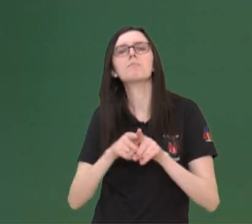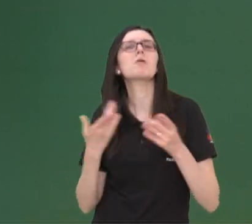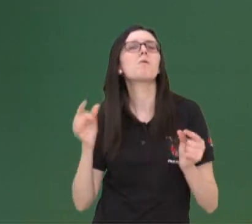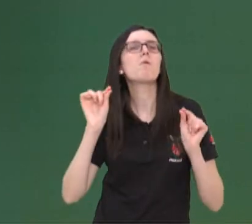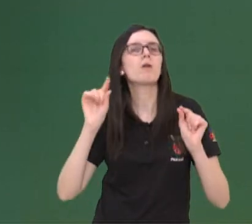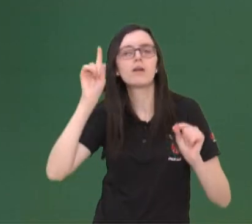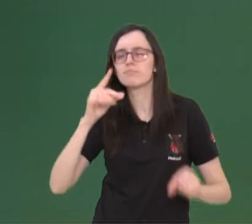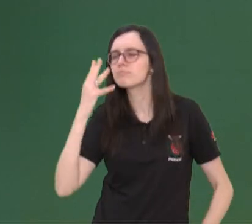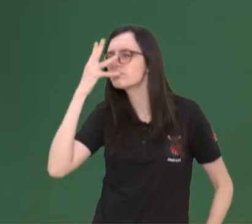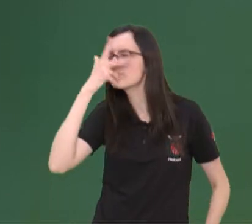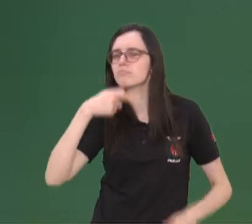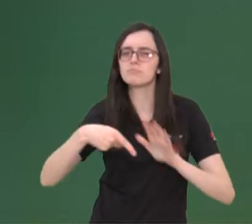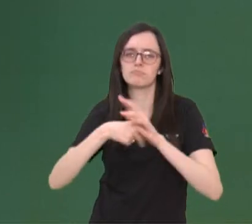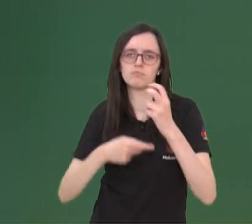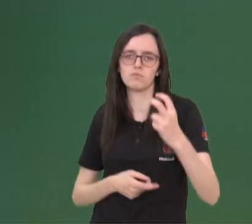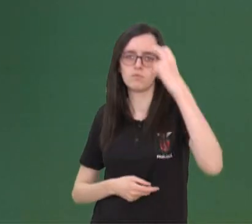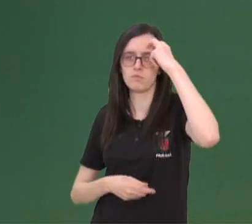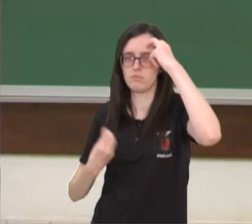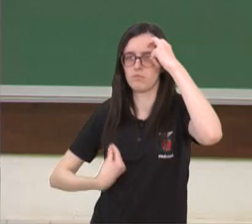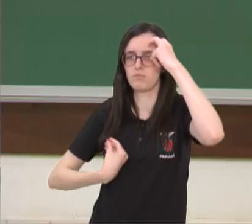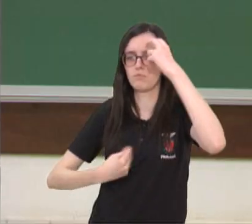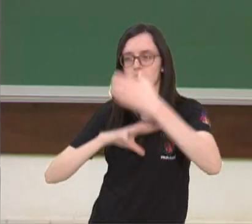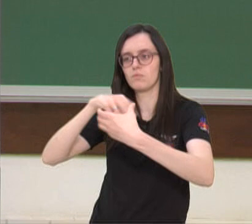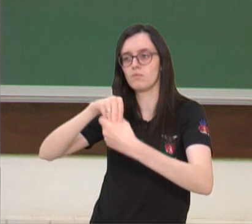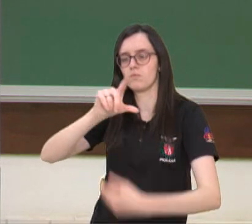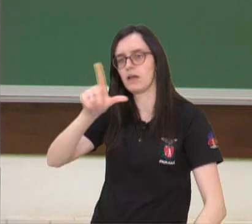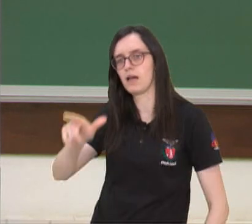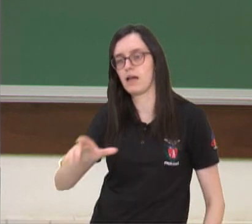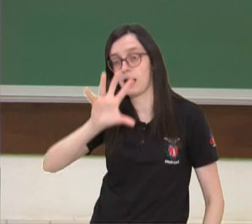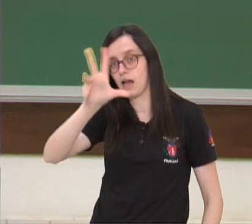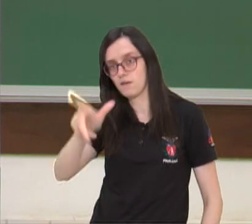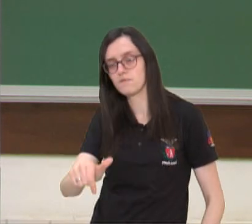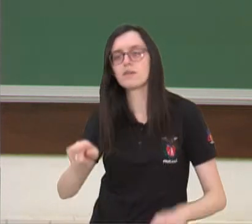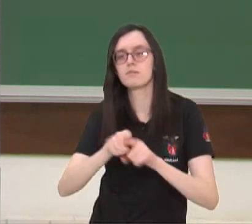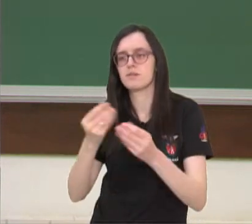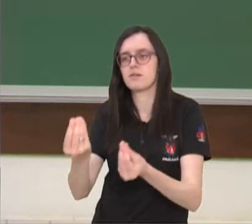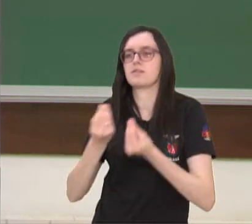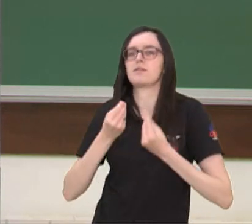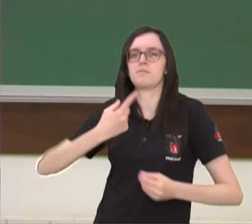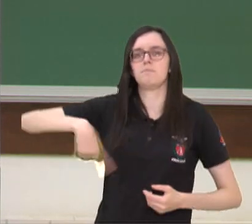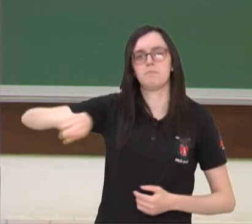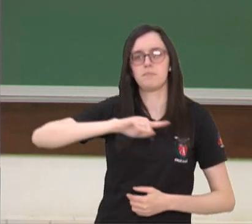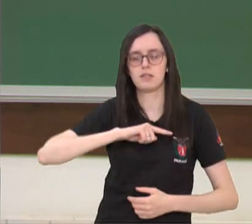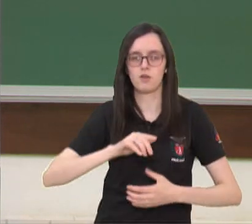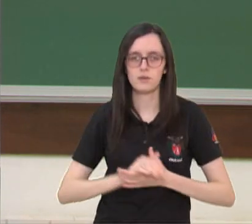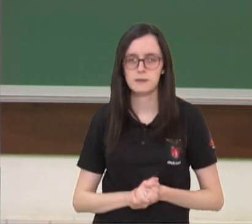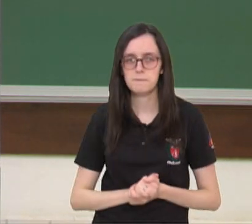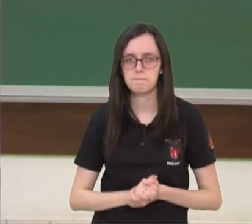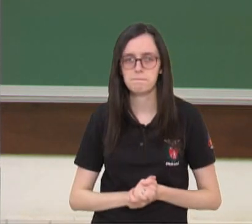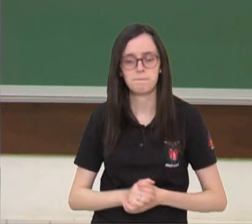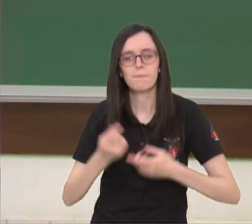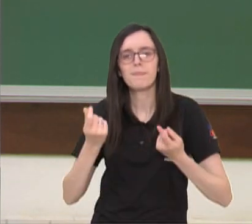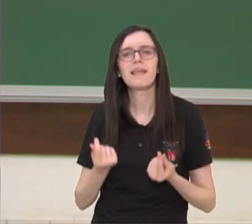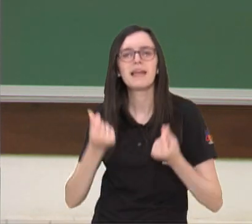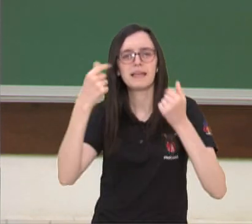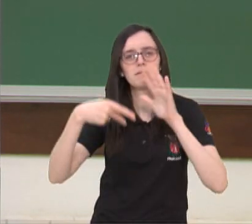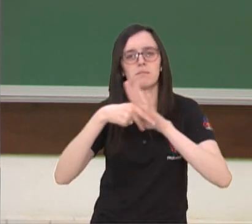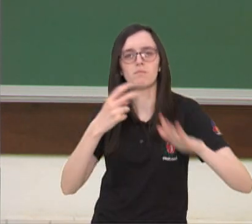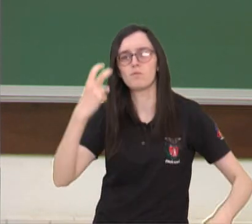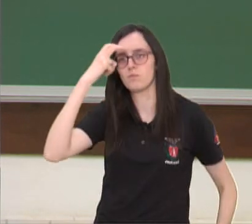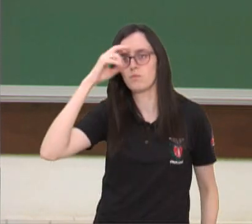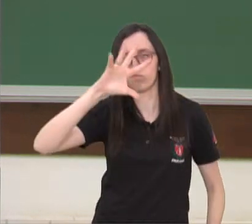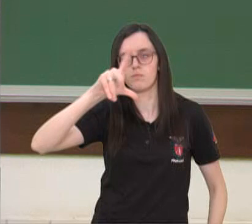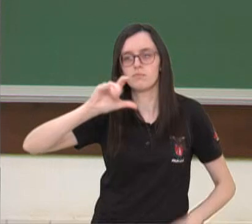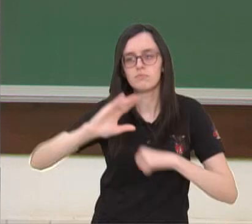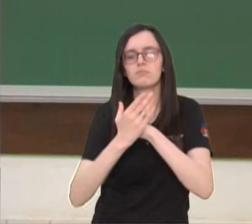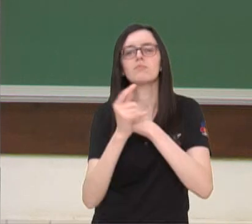também beleza cultural que a África tem e nos transmite. Né? A riqueza da cultura africana